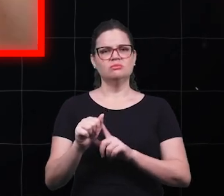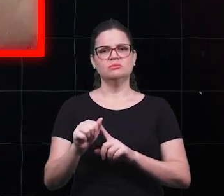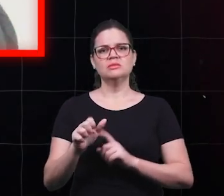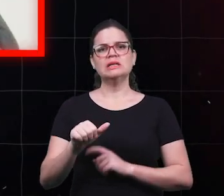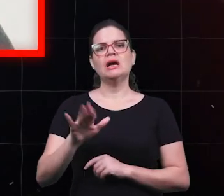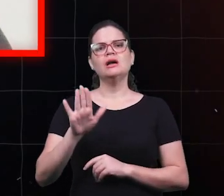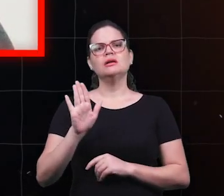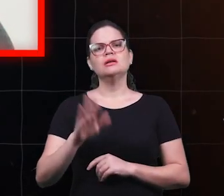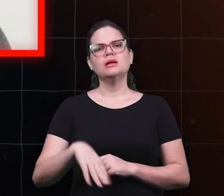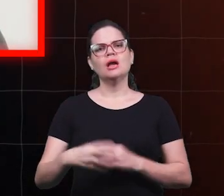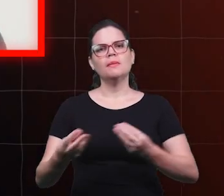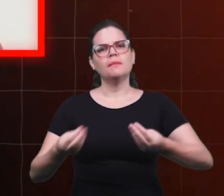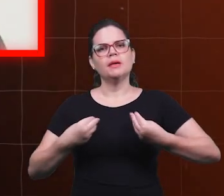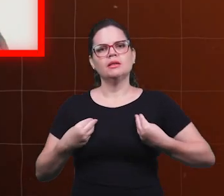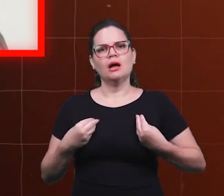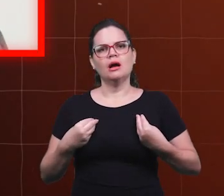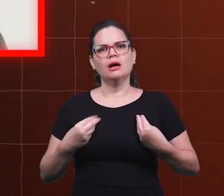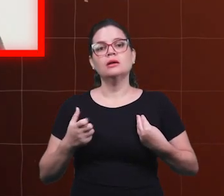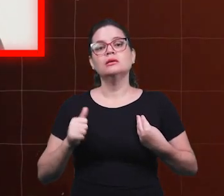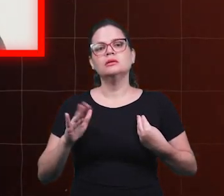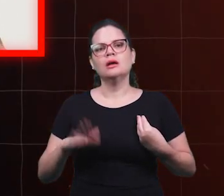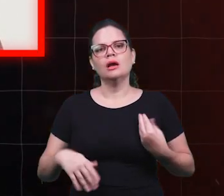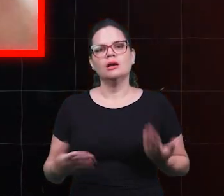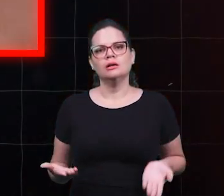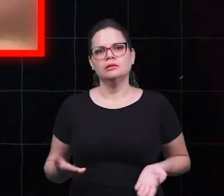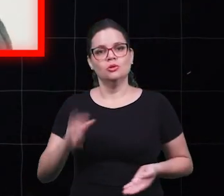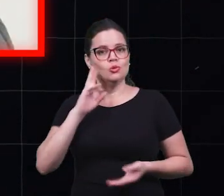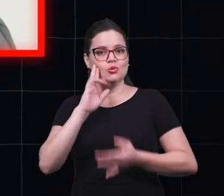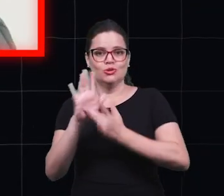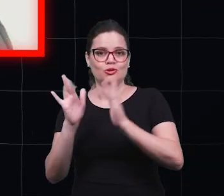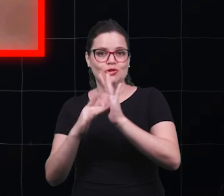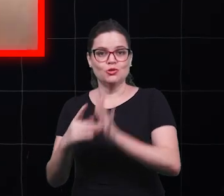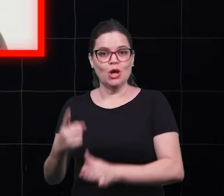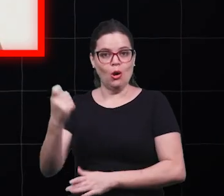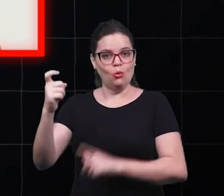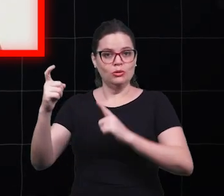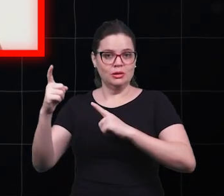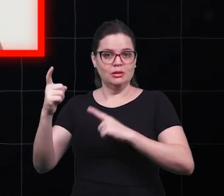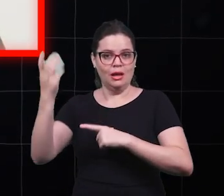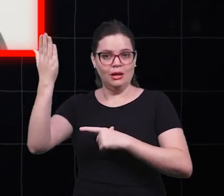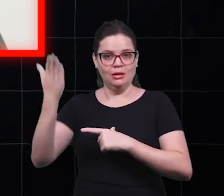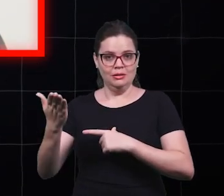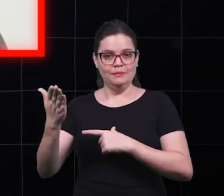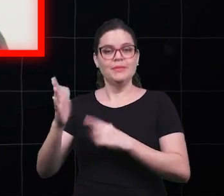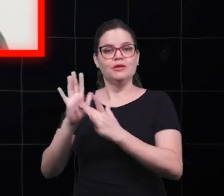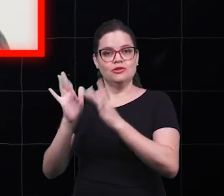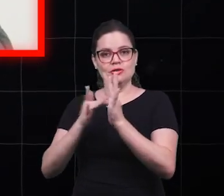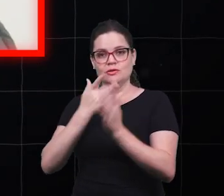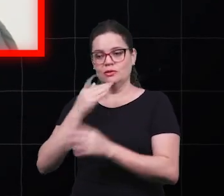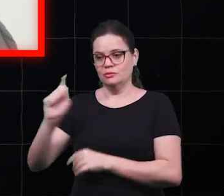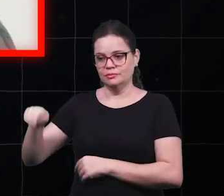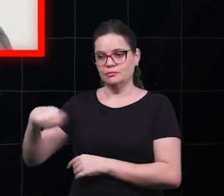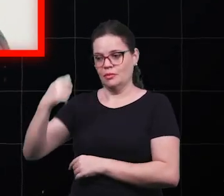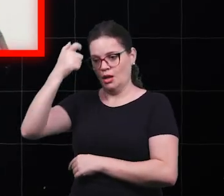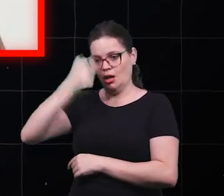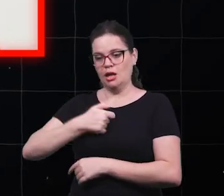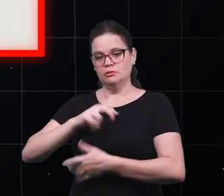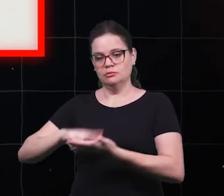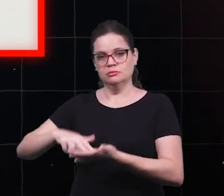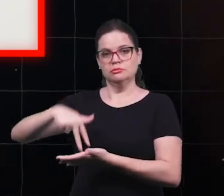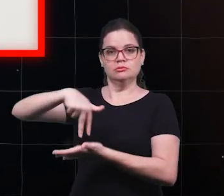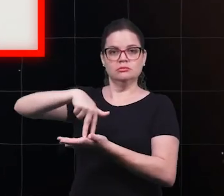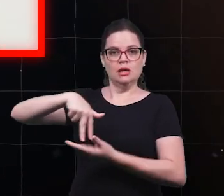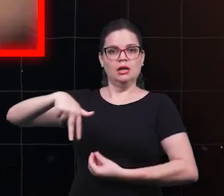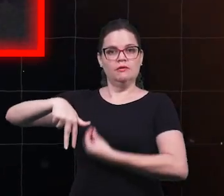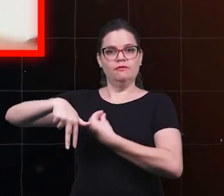vida é quem tem a vida. E o próprio Senhor Jesus, ele definiu isso: eu sou a ressurreição e a